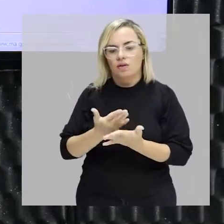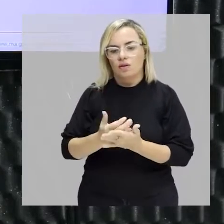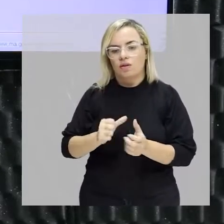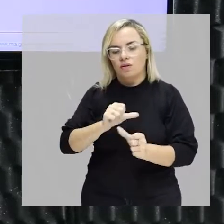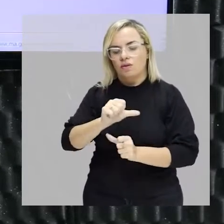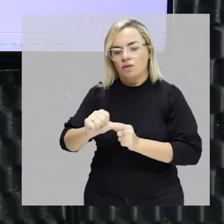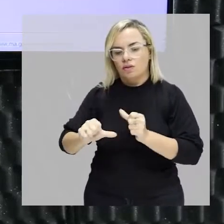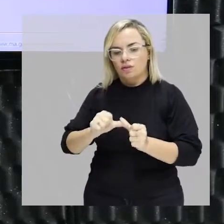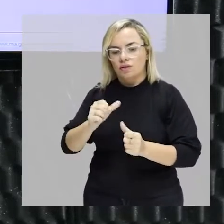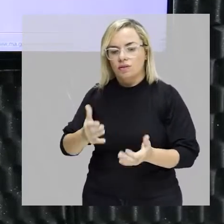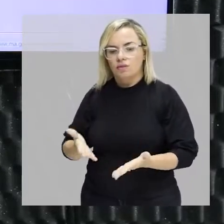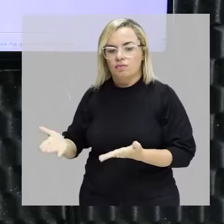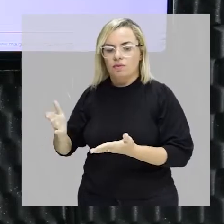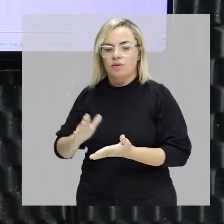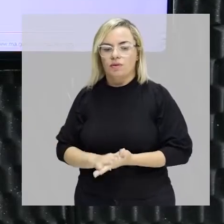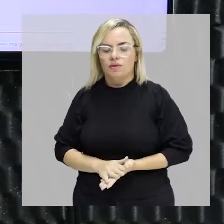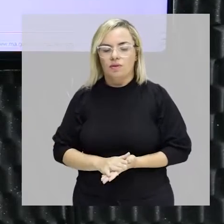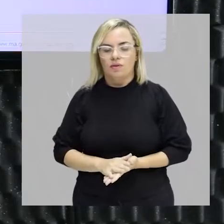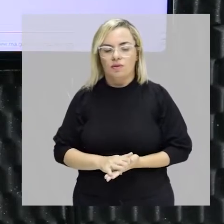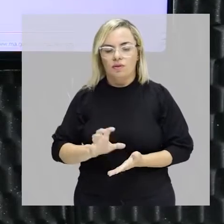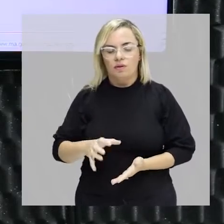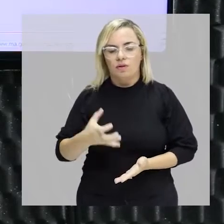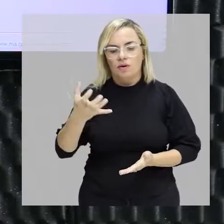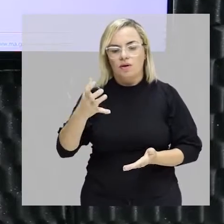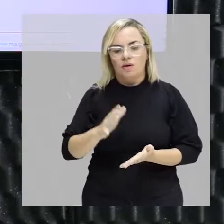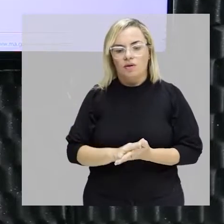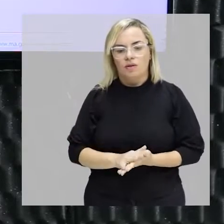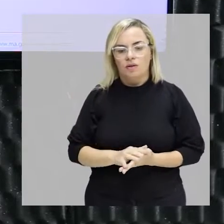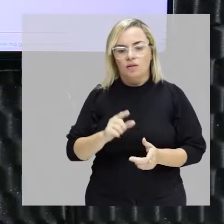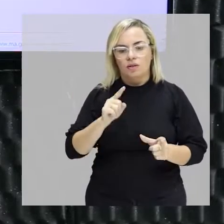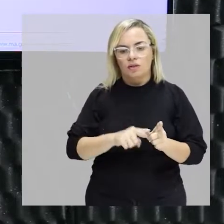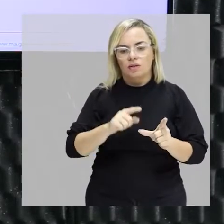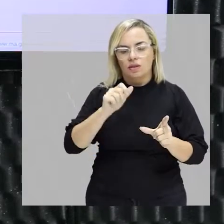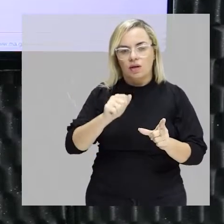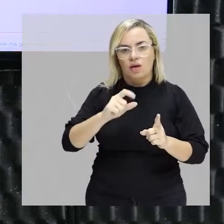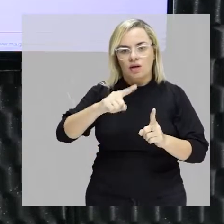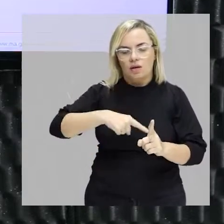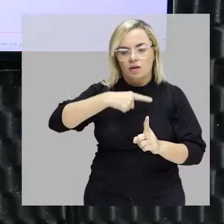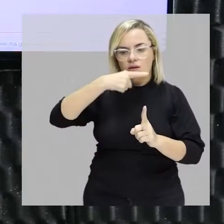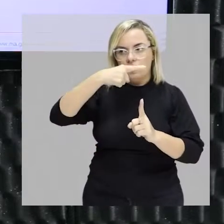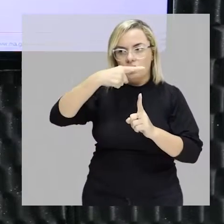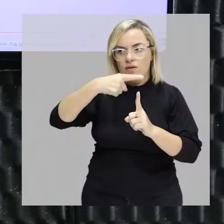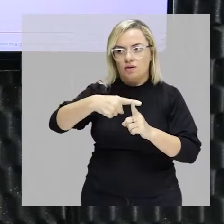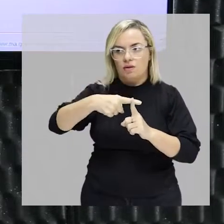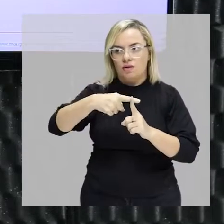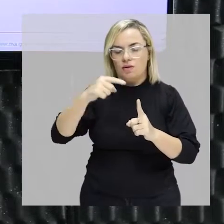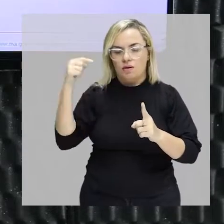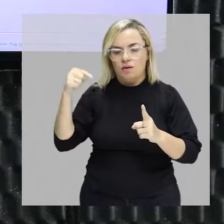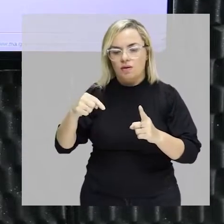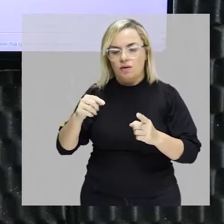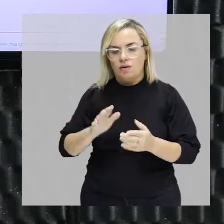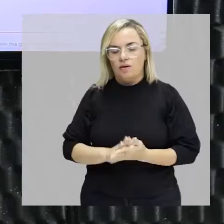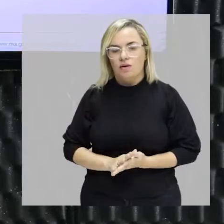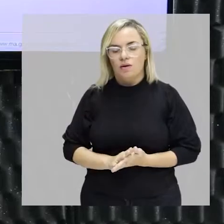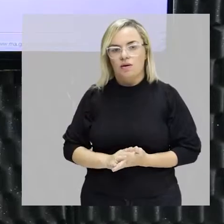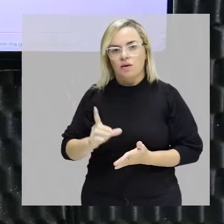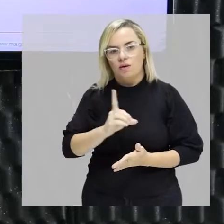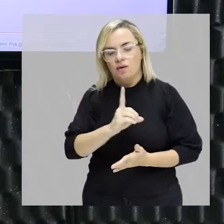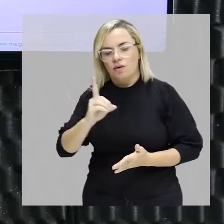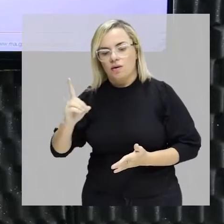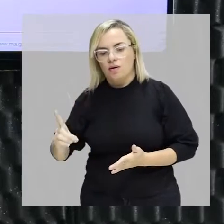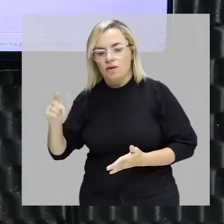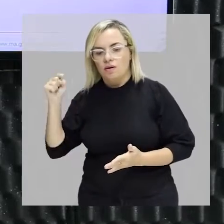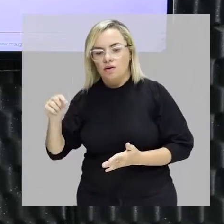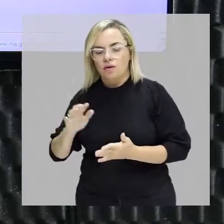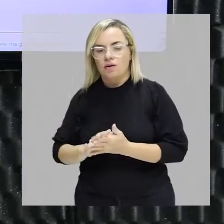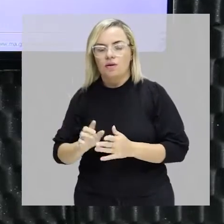como acontece. Ó. Se o A for positivo, eu tenho a raiz aqui posta, a direita da raiz